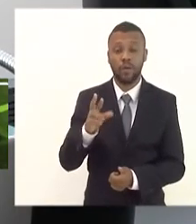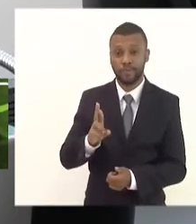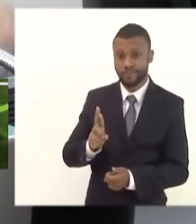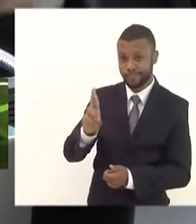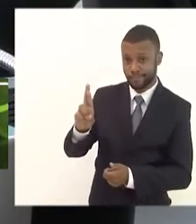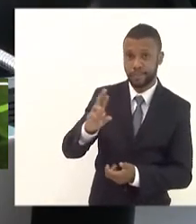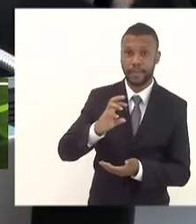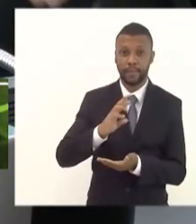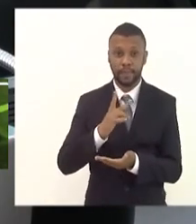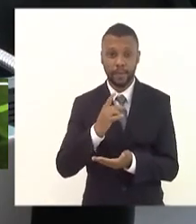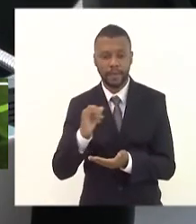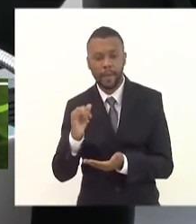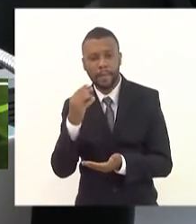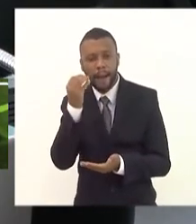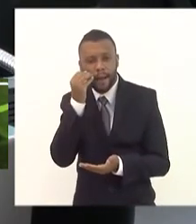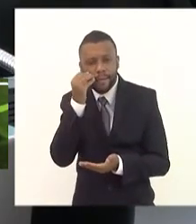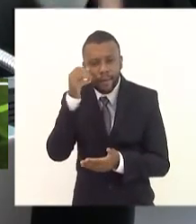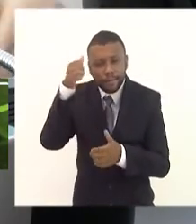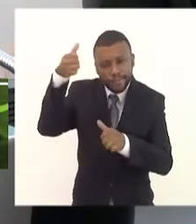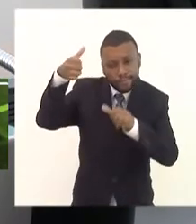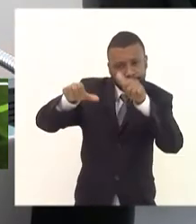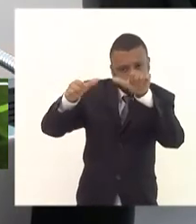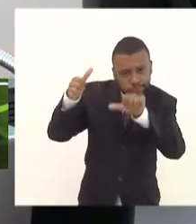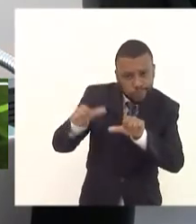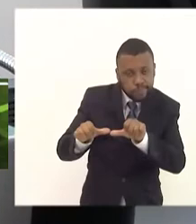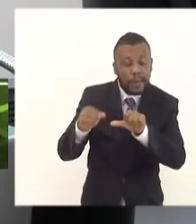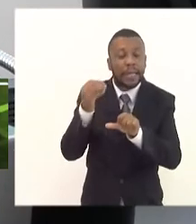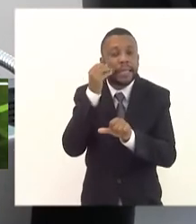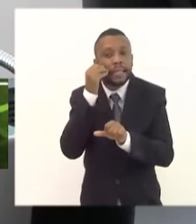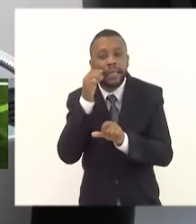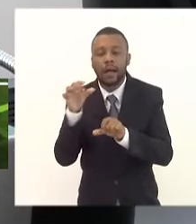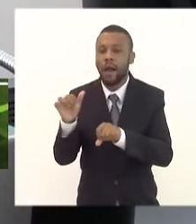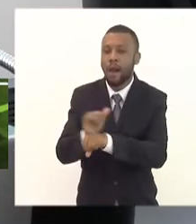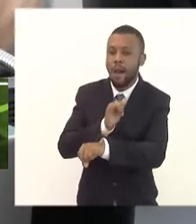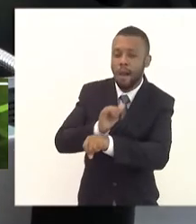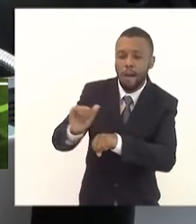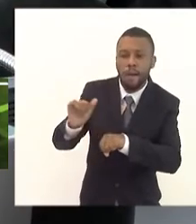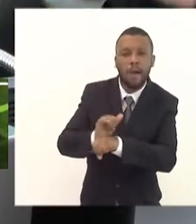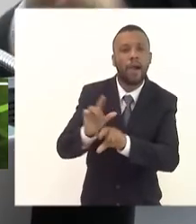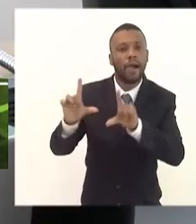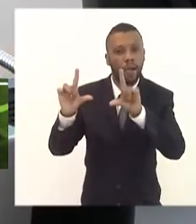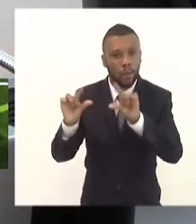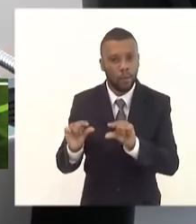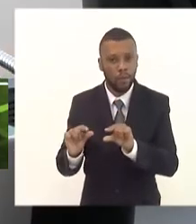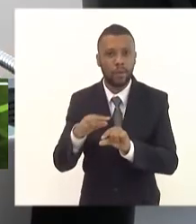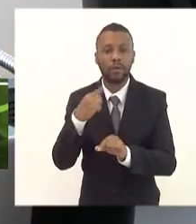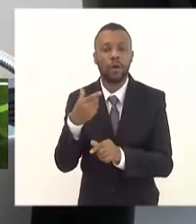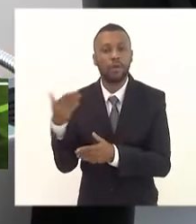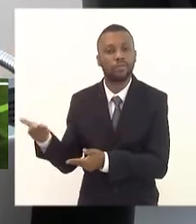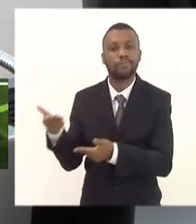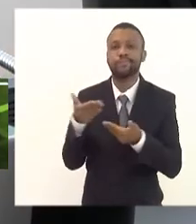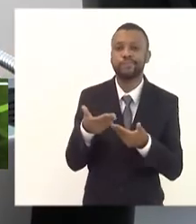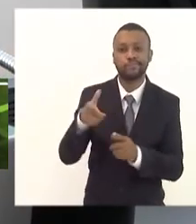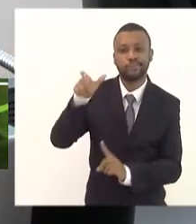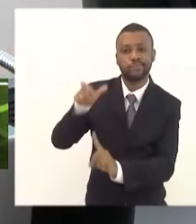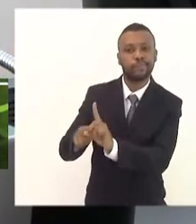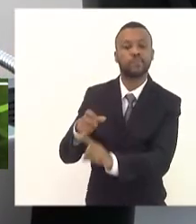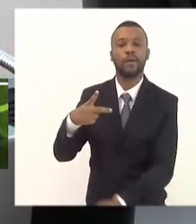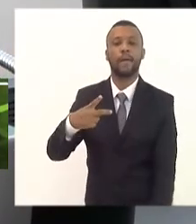sabe, para ver as causas e tal, para a gente tentar minorar, etc, etc. E trouxemos Paulo Canedo. E